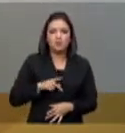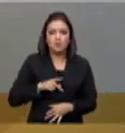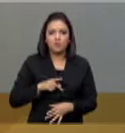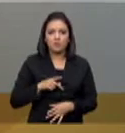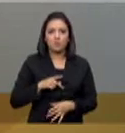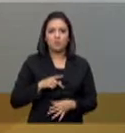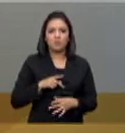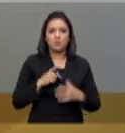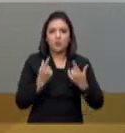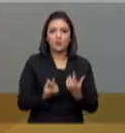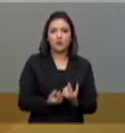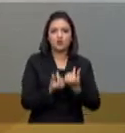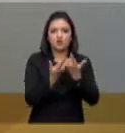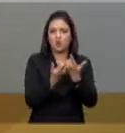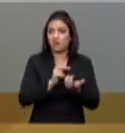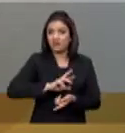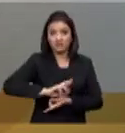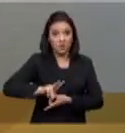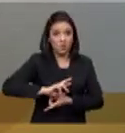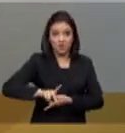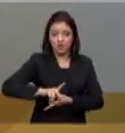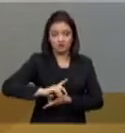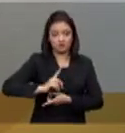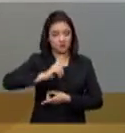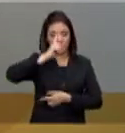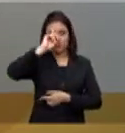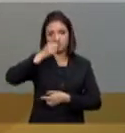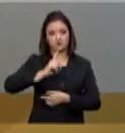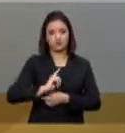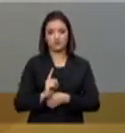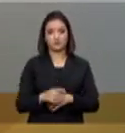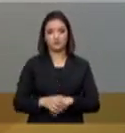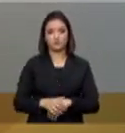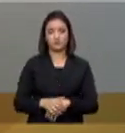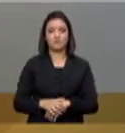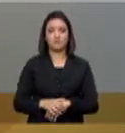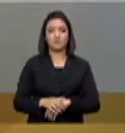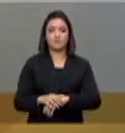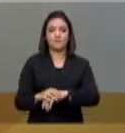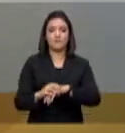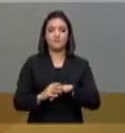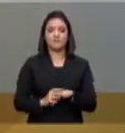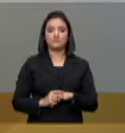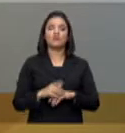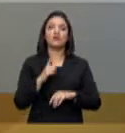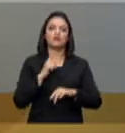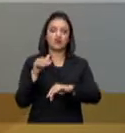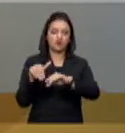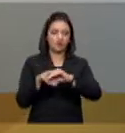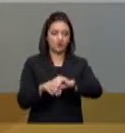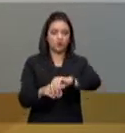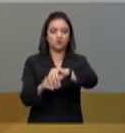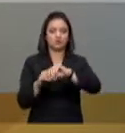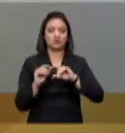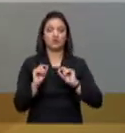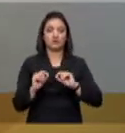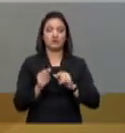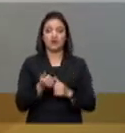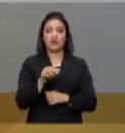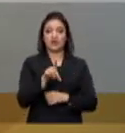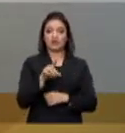Contas do município de São Paulo. Esta fala ou este voto consta da ação direta de